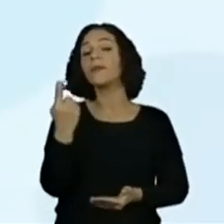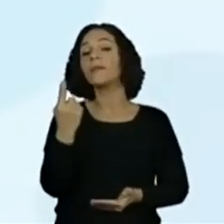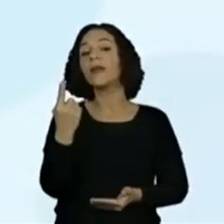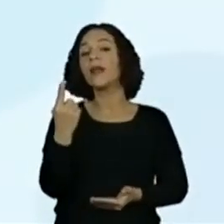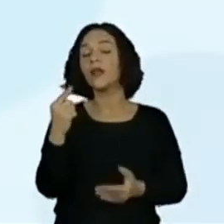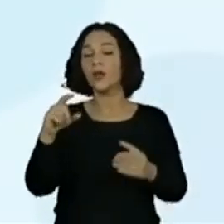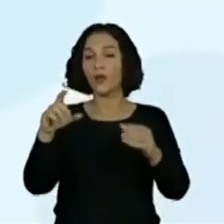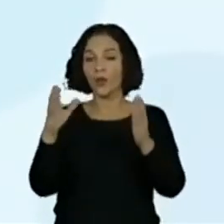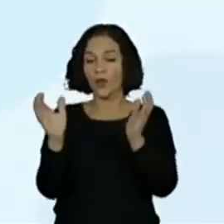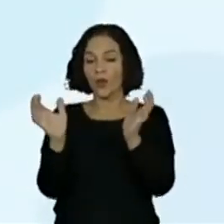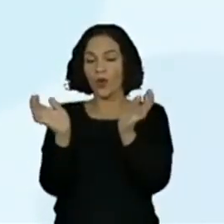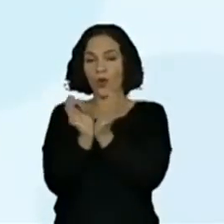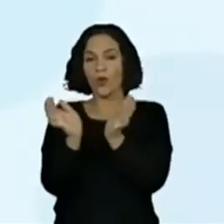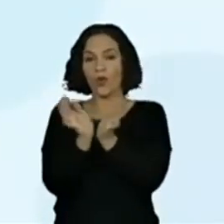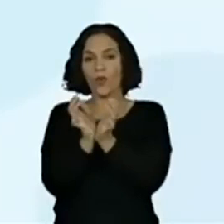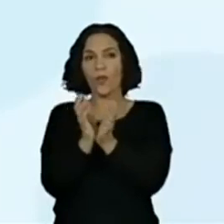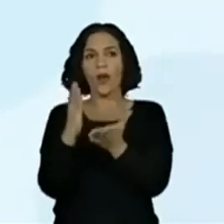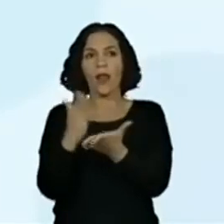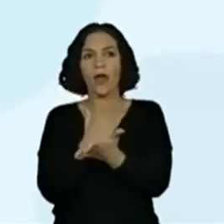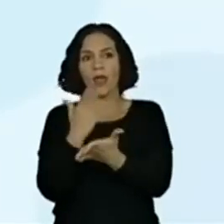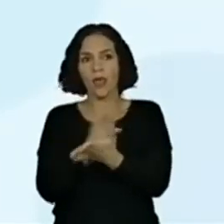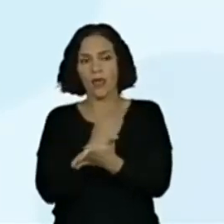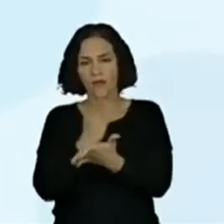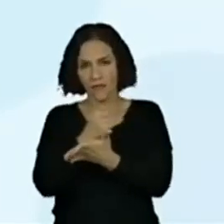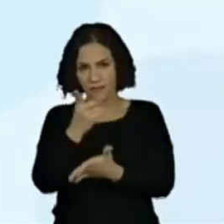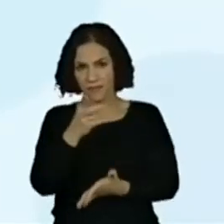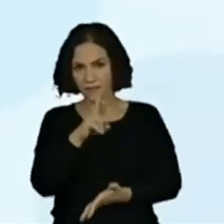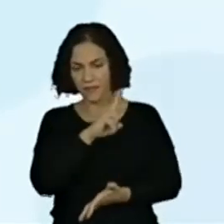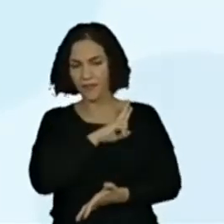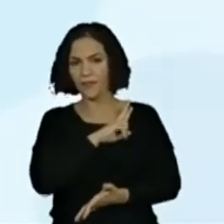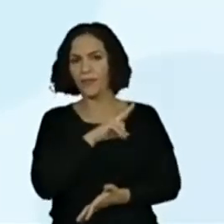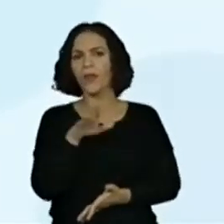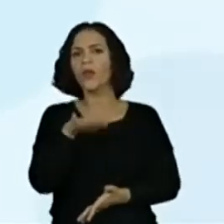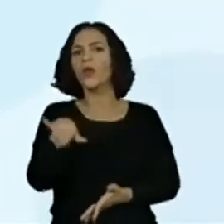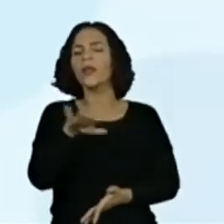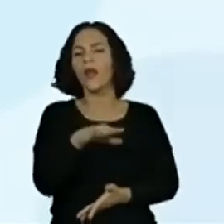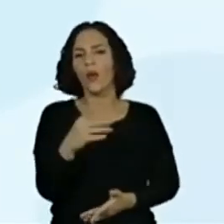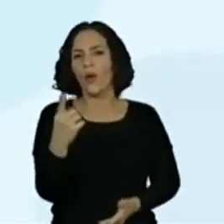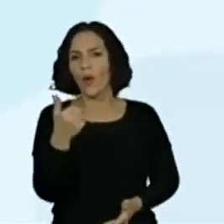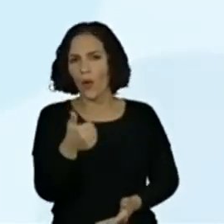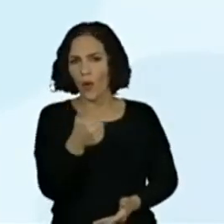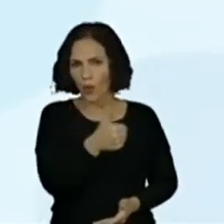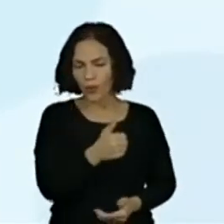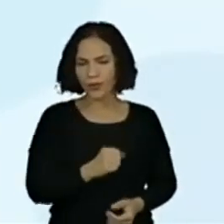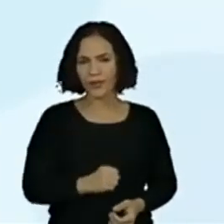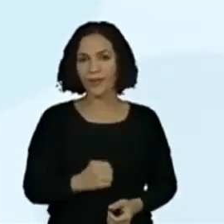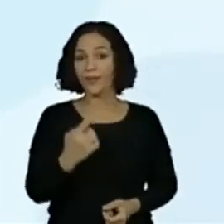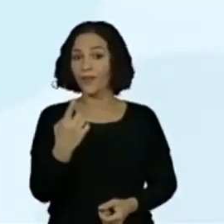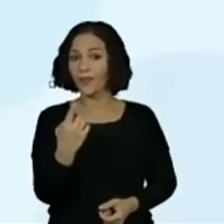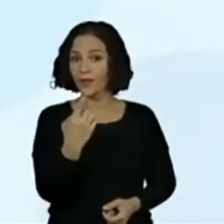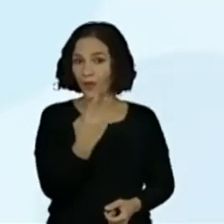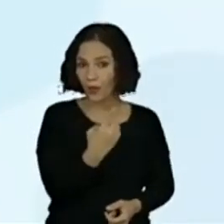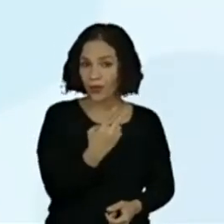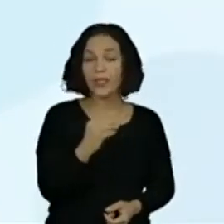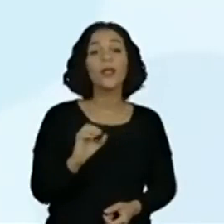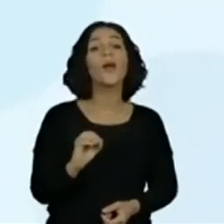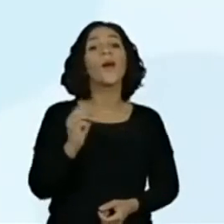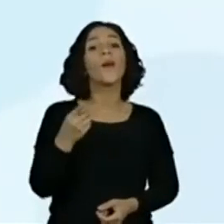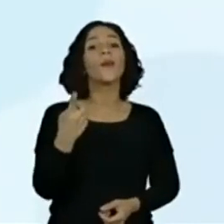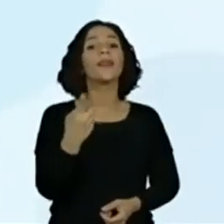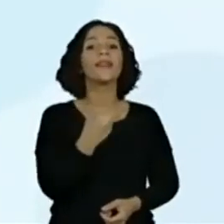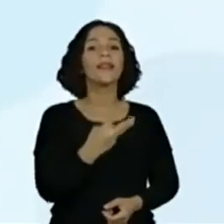primeira coleção, se a gente tem 11 livros, 12 livros ou 13